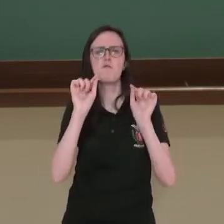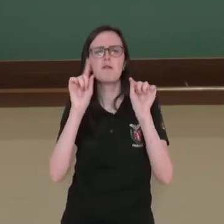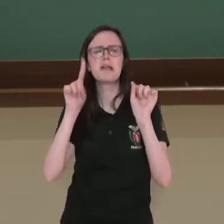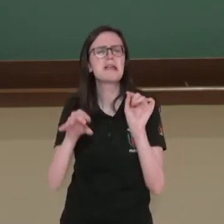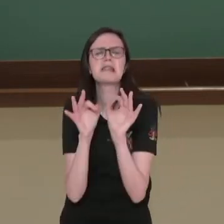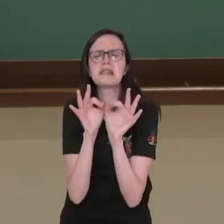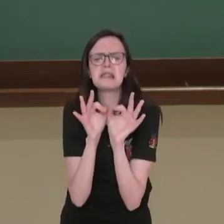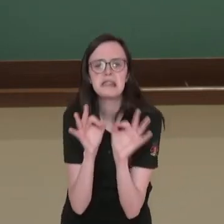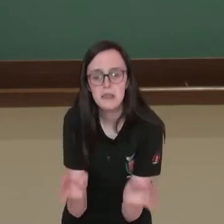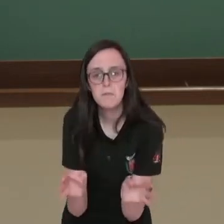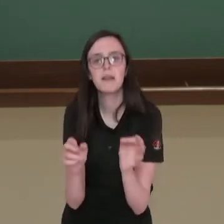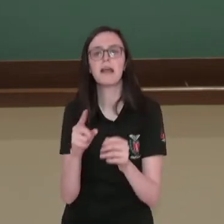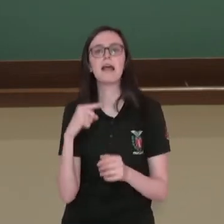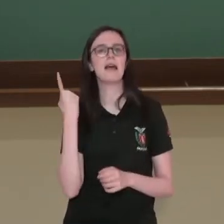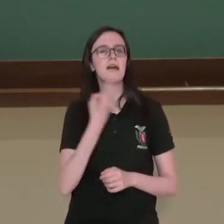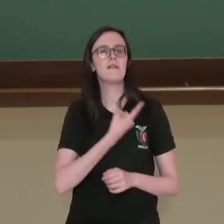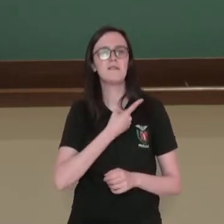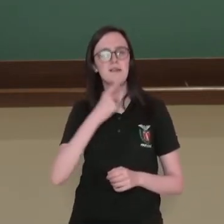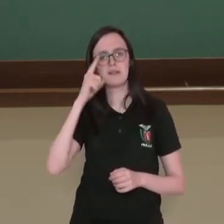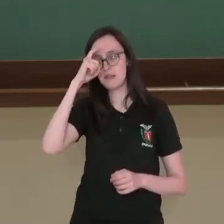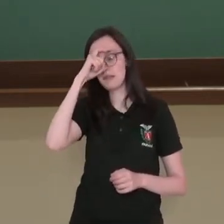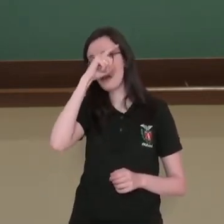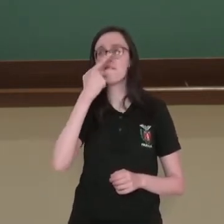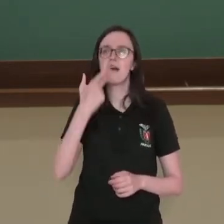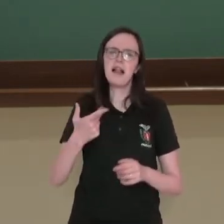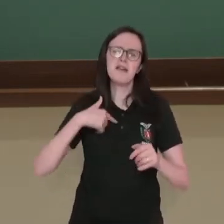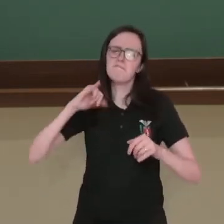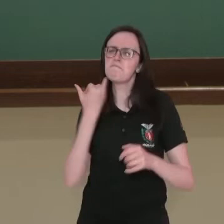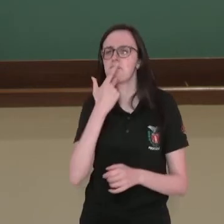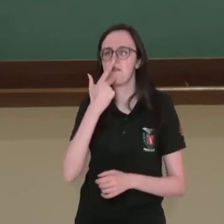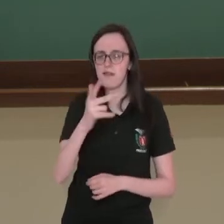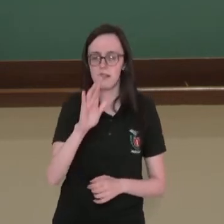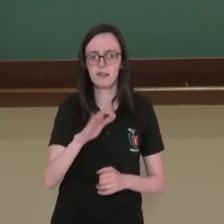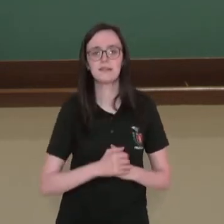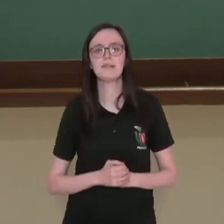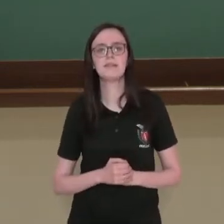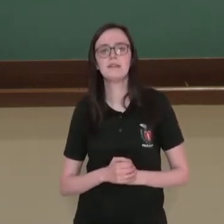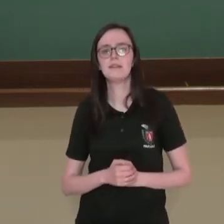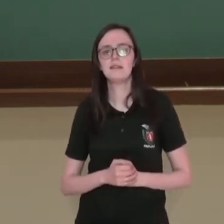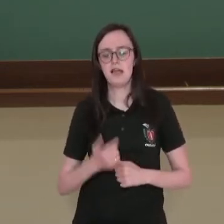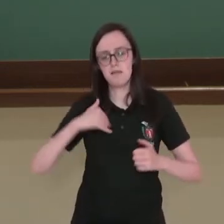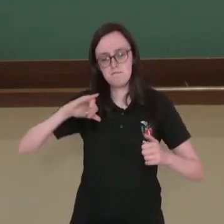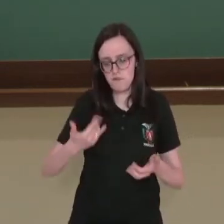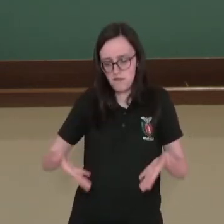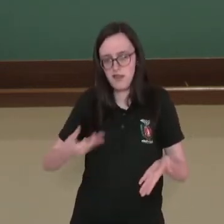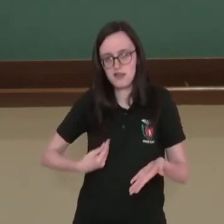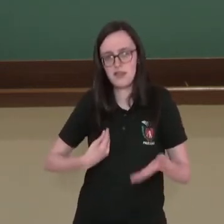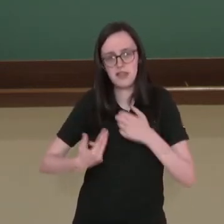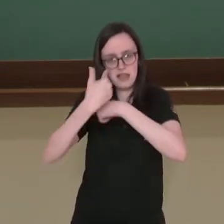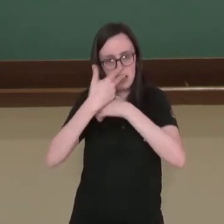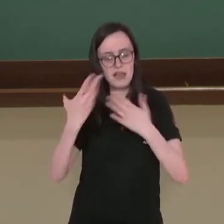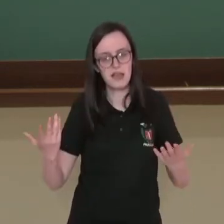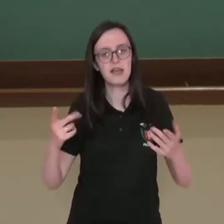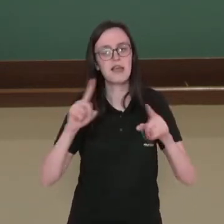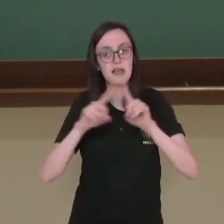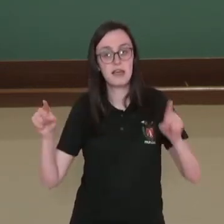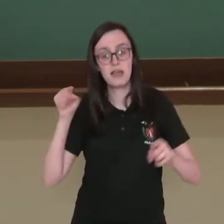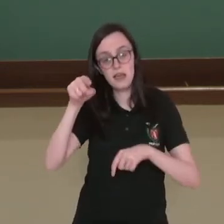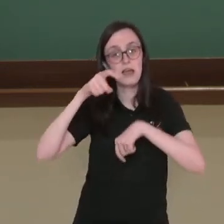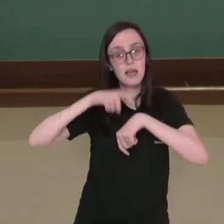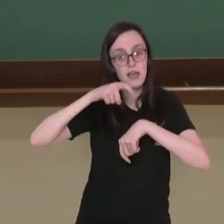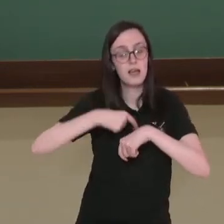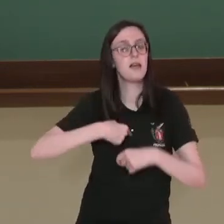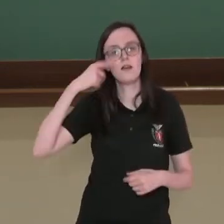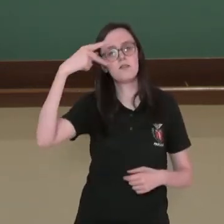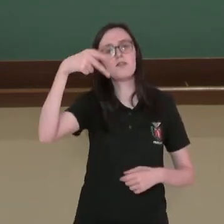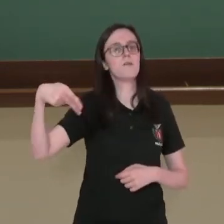bem simples, a gente nunca fala, pessoal. Na verdade, eu vou falar para você, né? Já que eu estou aqui gravando, pessoal, mas nesse momento eu sou